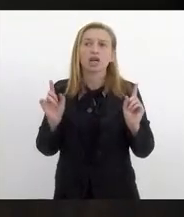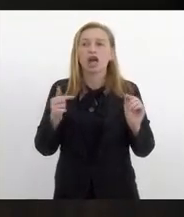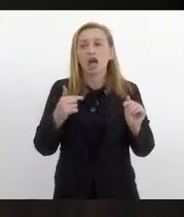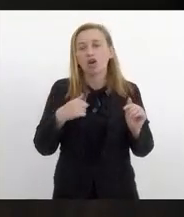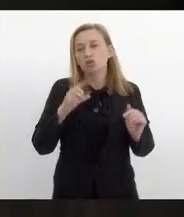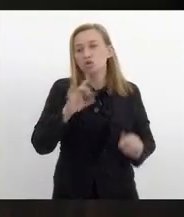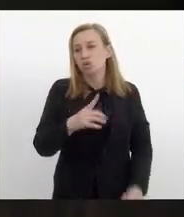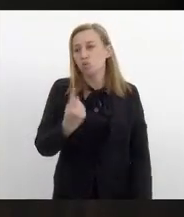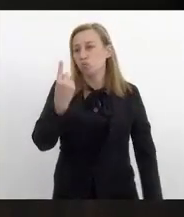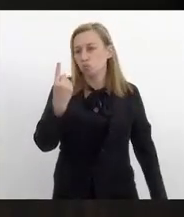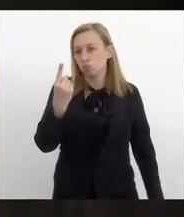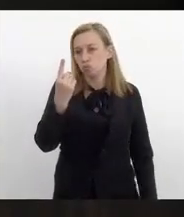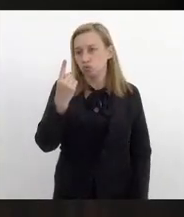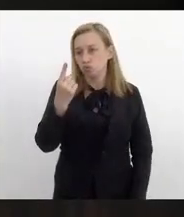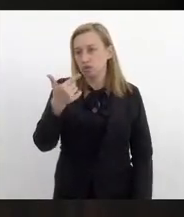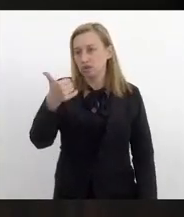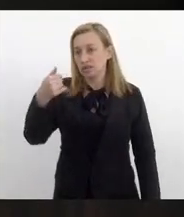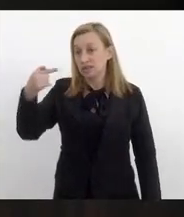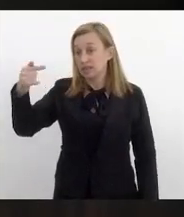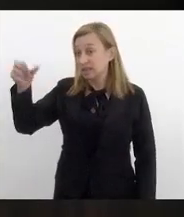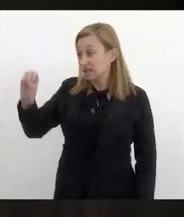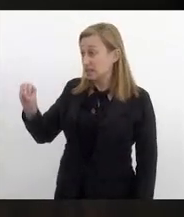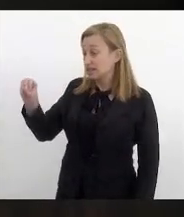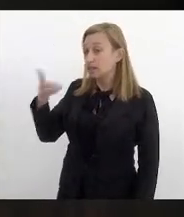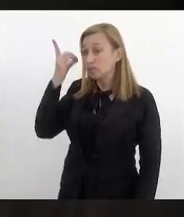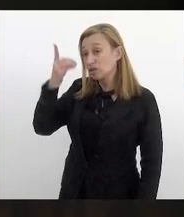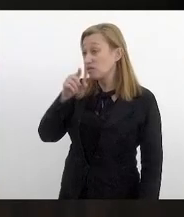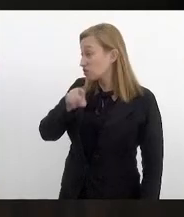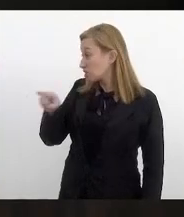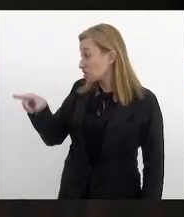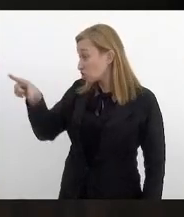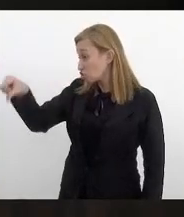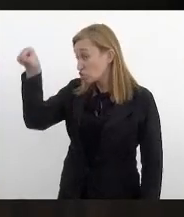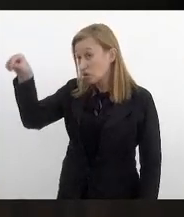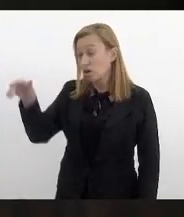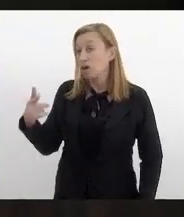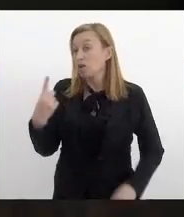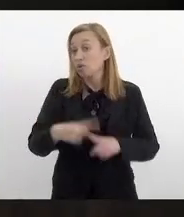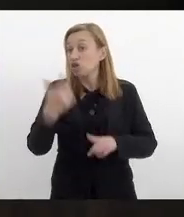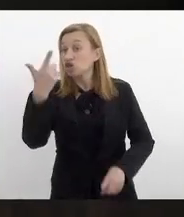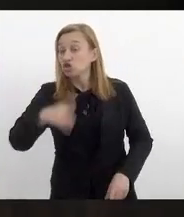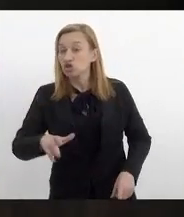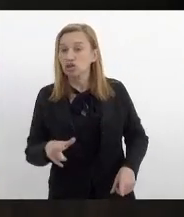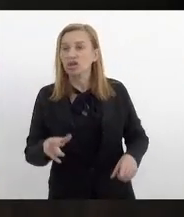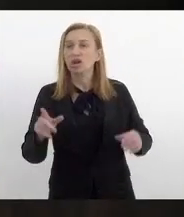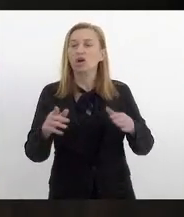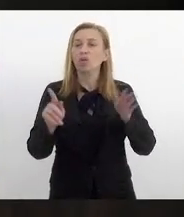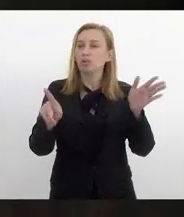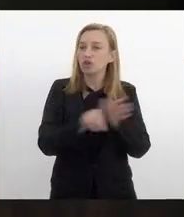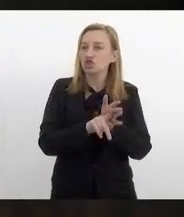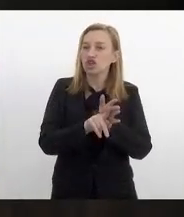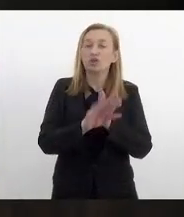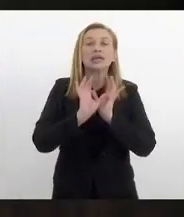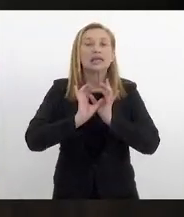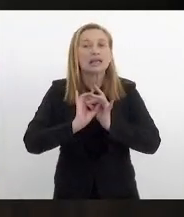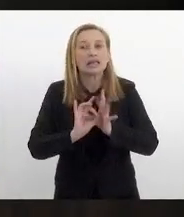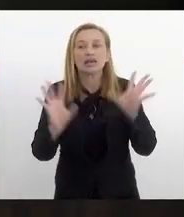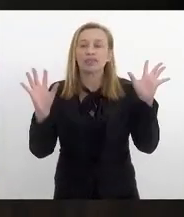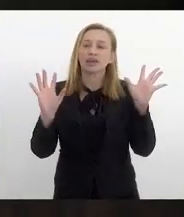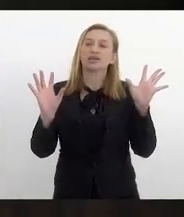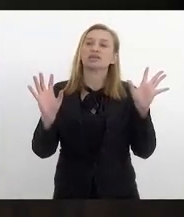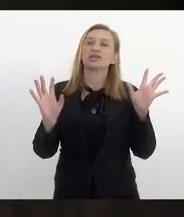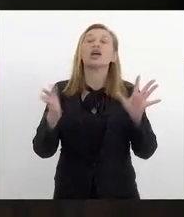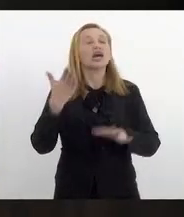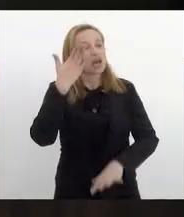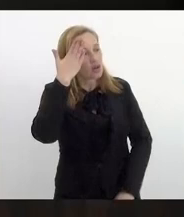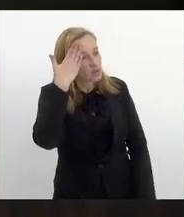de 70. Então, o que vocês decidirem, porque, de novo, é um projeto autorizativo. Senhor presidente, eu sei.